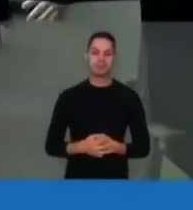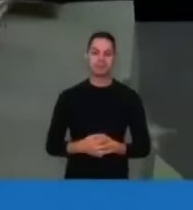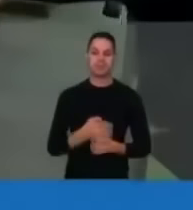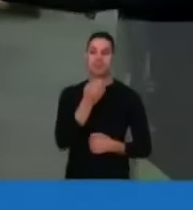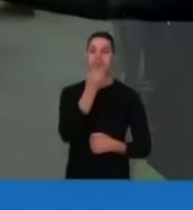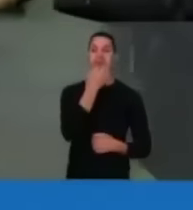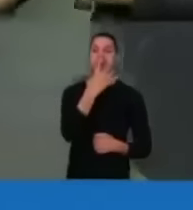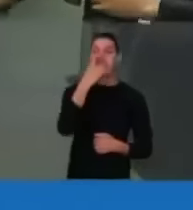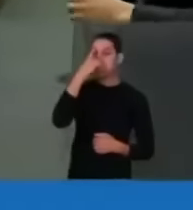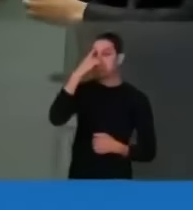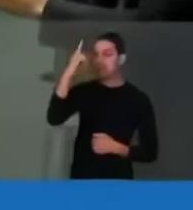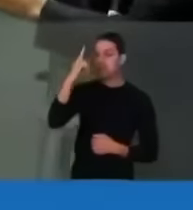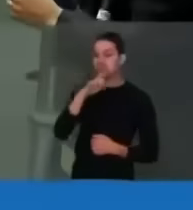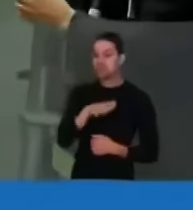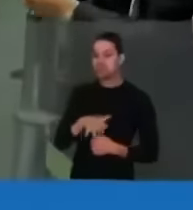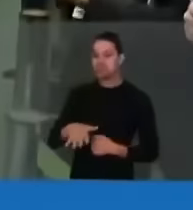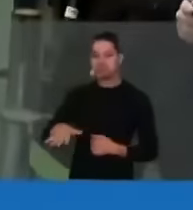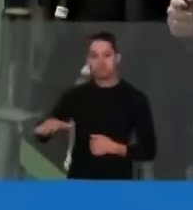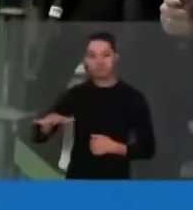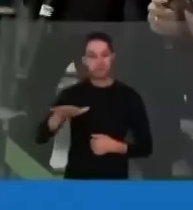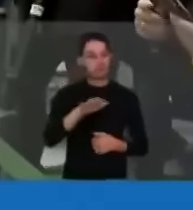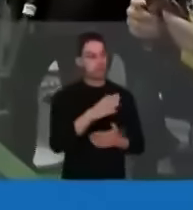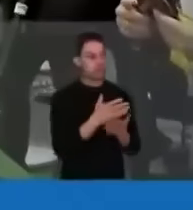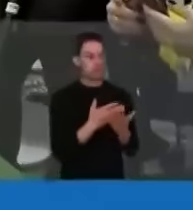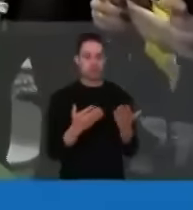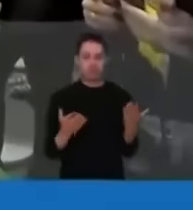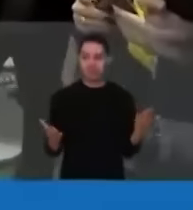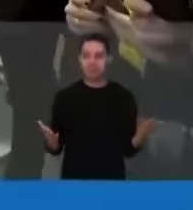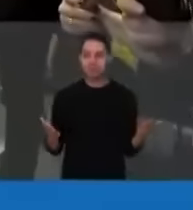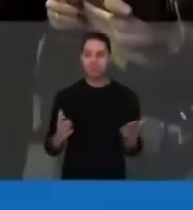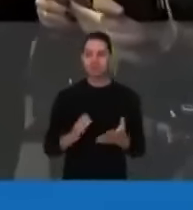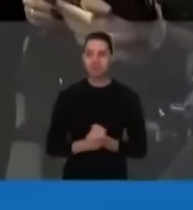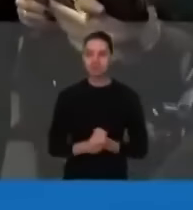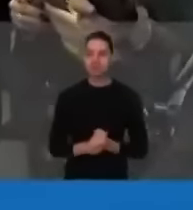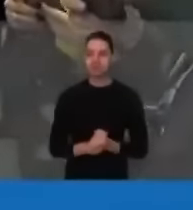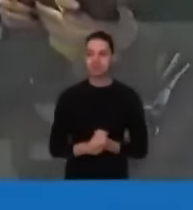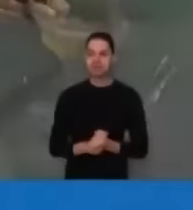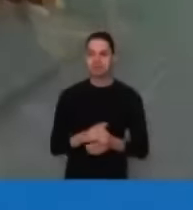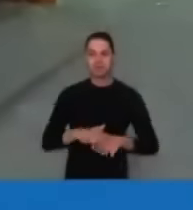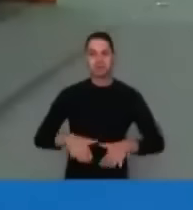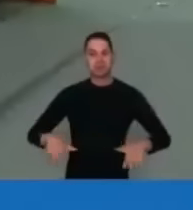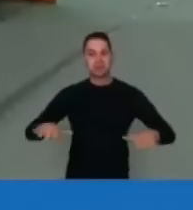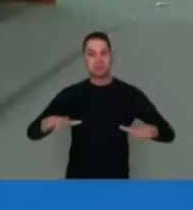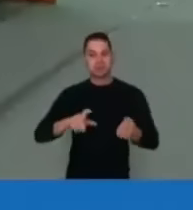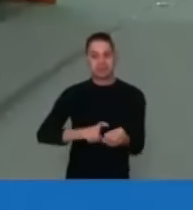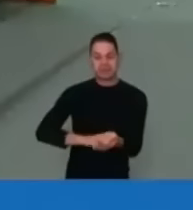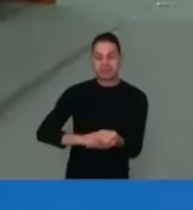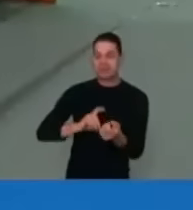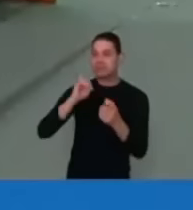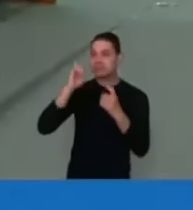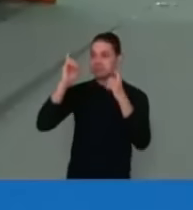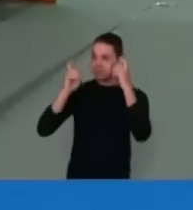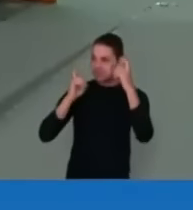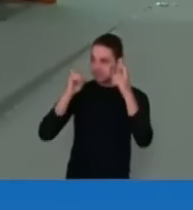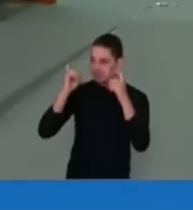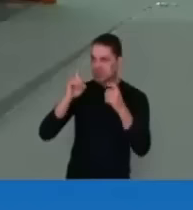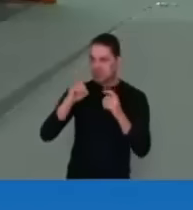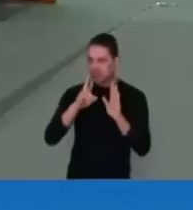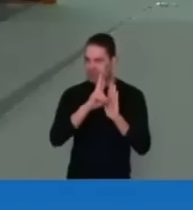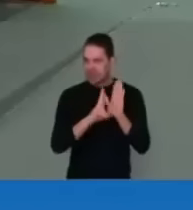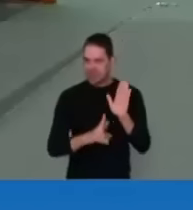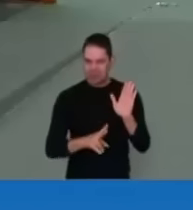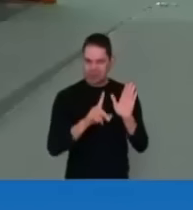dinheiro o estado vai te cobrando igual por quê Porque aqueles produtos e serviços que você produz o estado também te cobra e não interessa se você